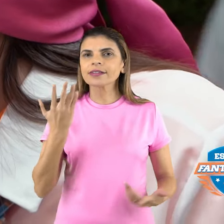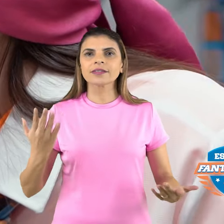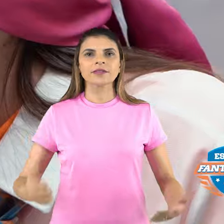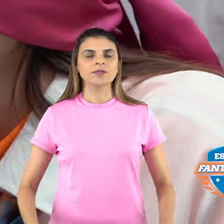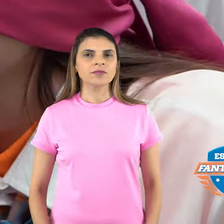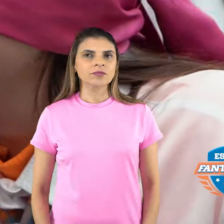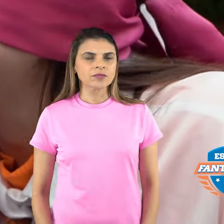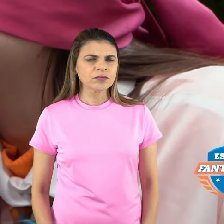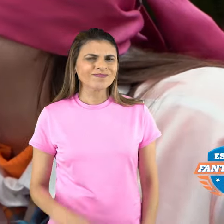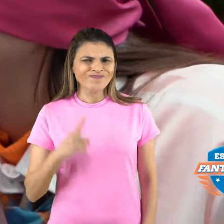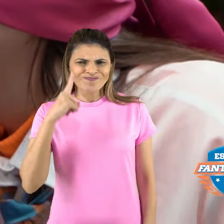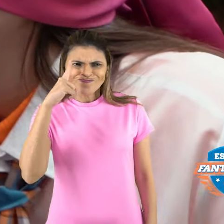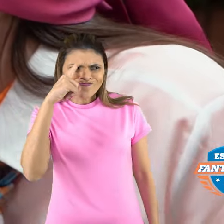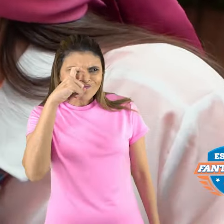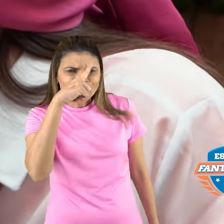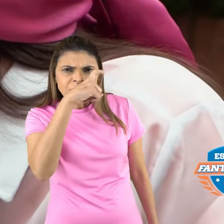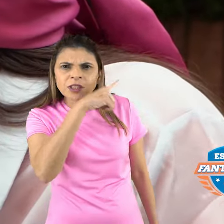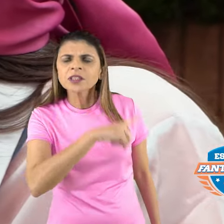Ai, tá difícil.